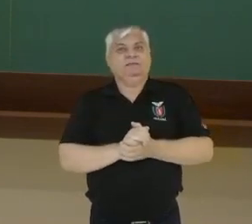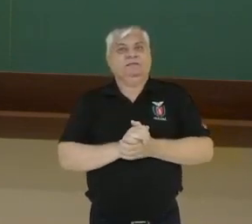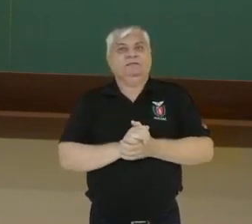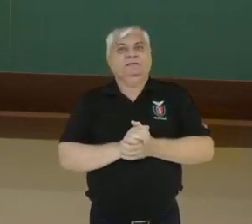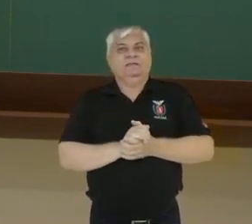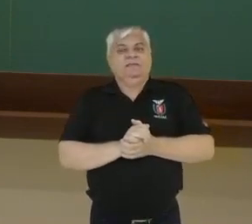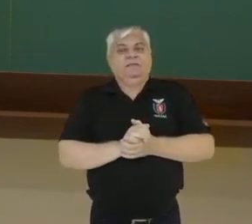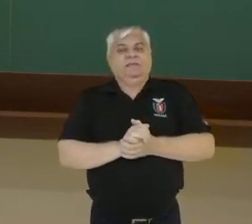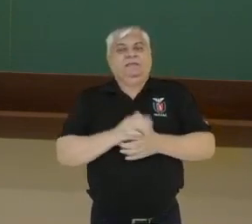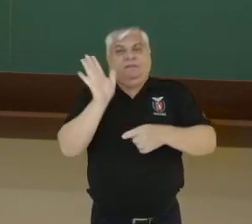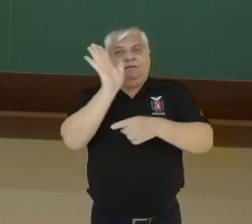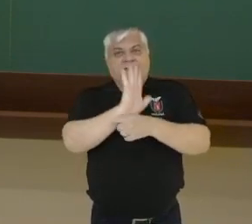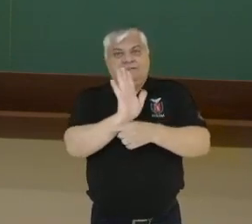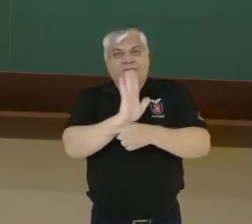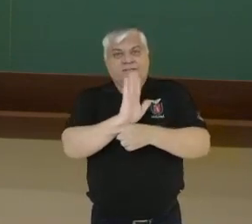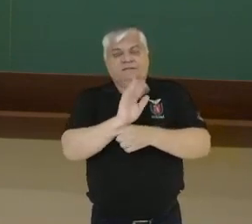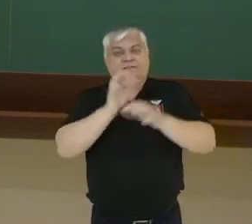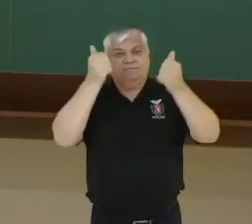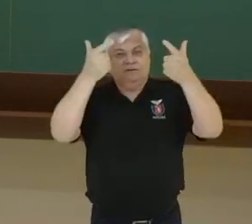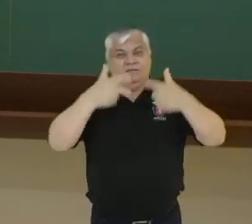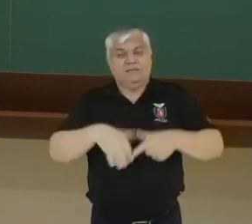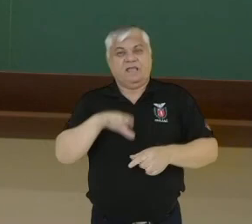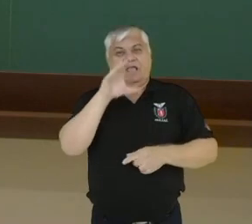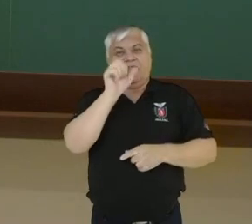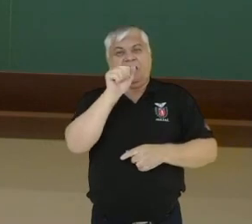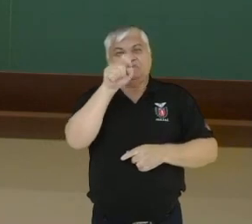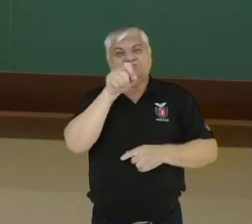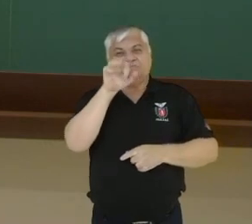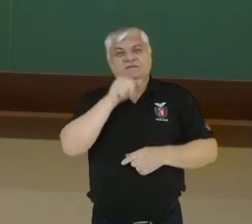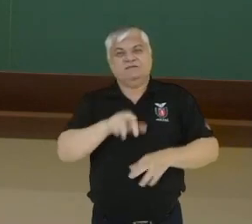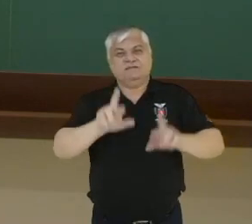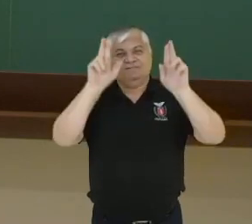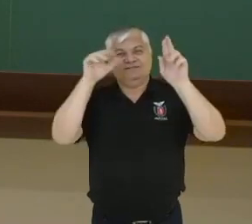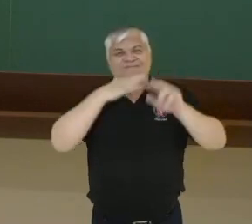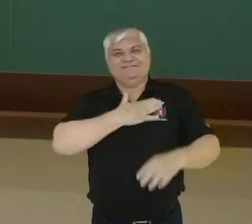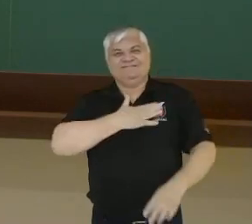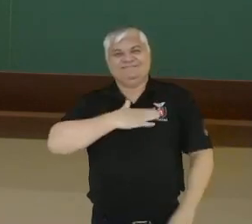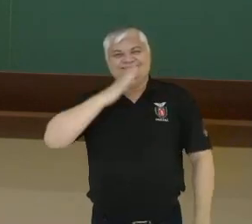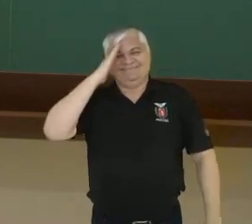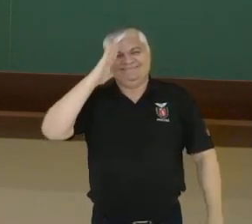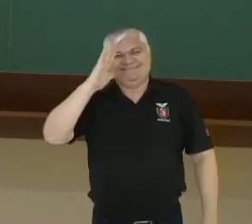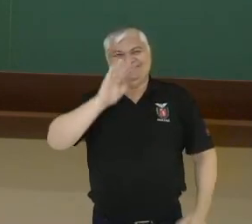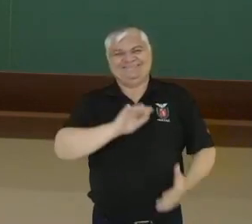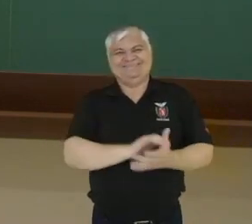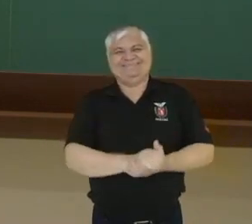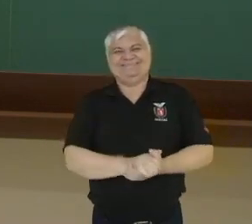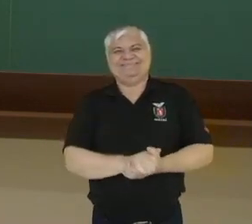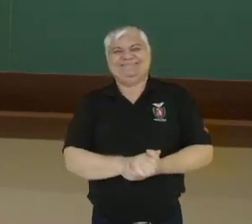Caxemira. Nesse vídeo falamos sobre a Caxemira e espero que vocês tenham gostado. Até breve!